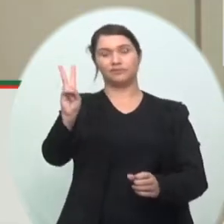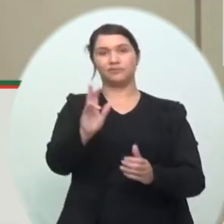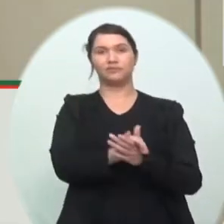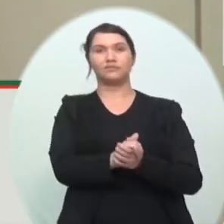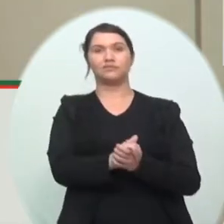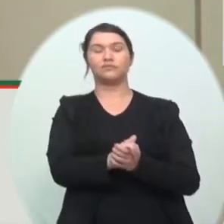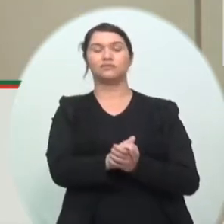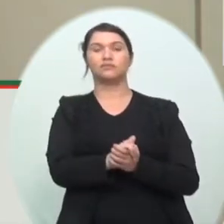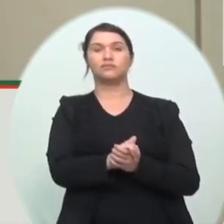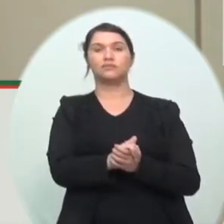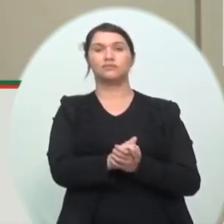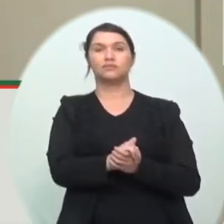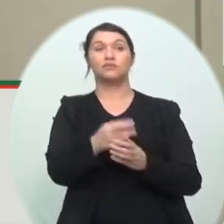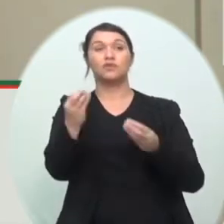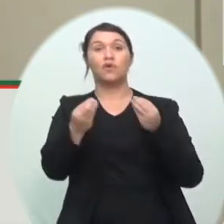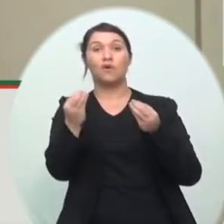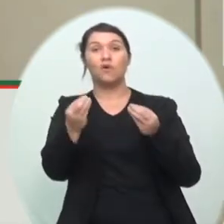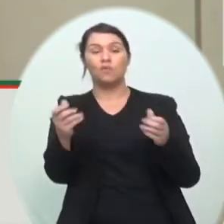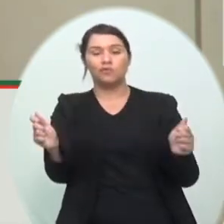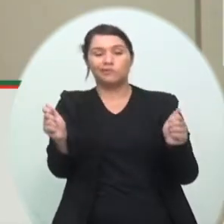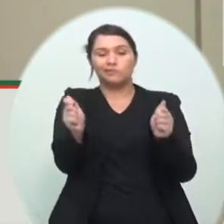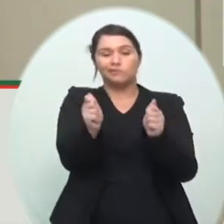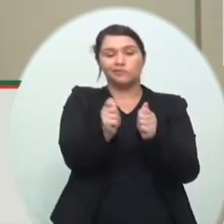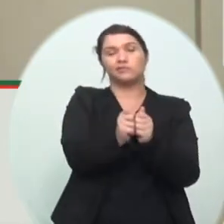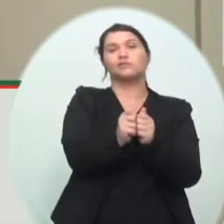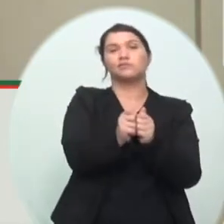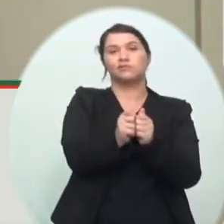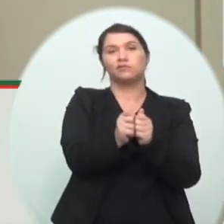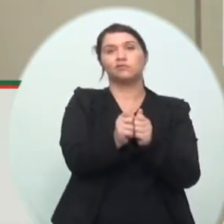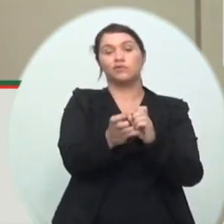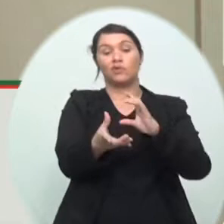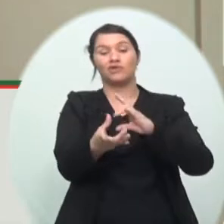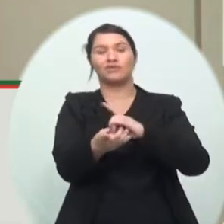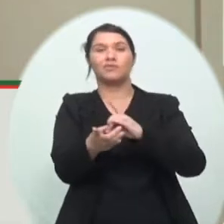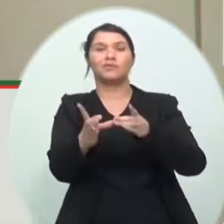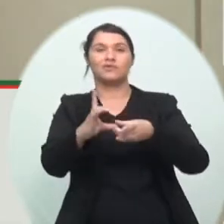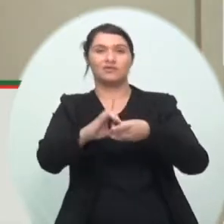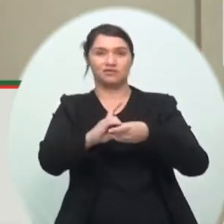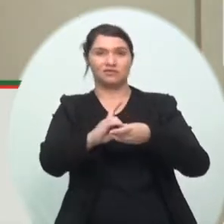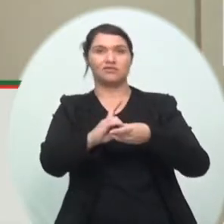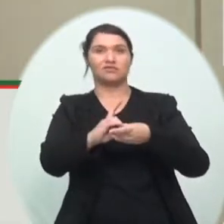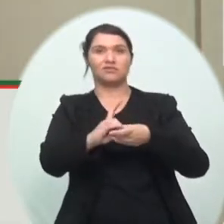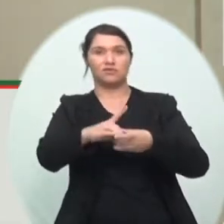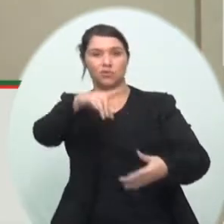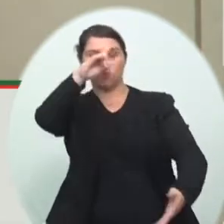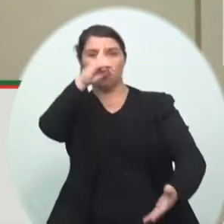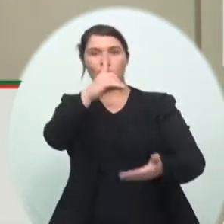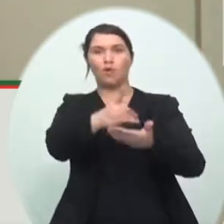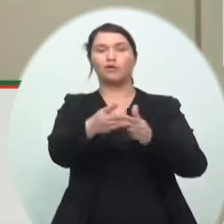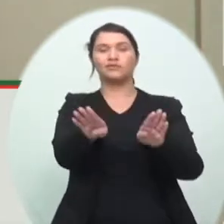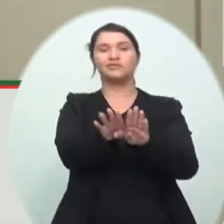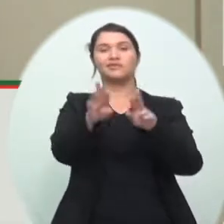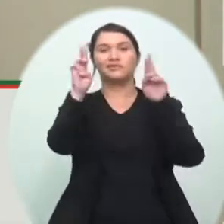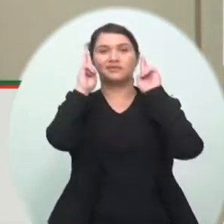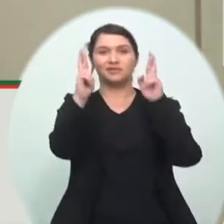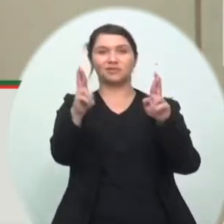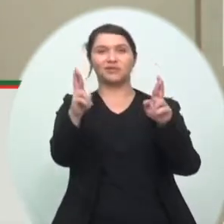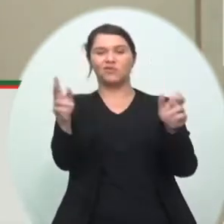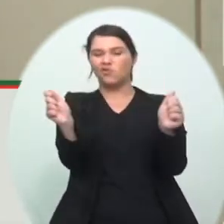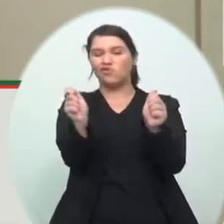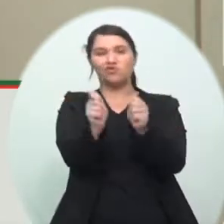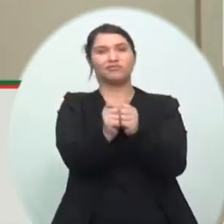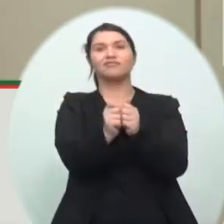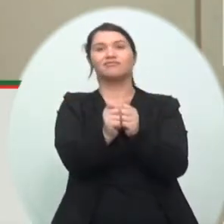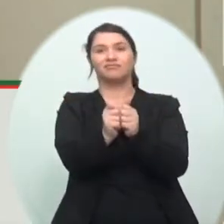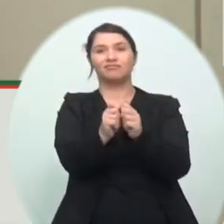Barreto, do apego aos princípios da democracia, da ordem e do respeito. A política de